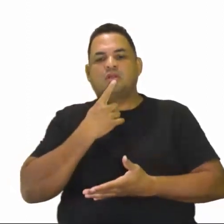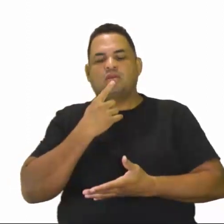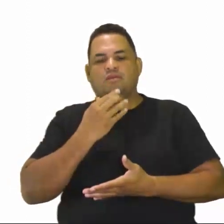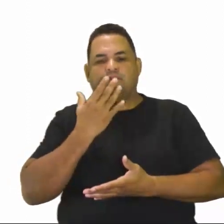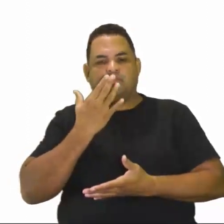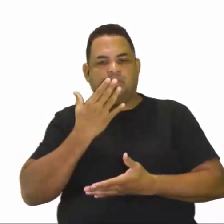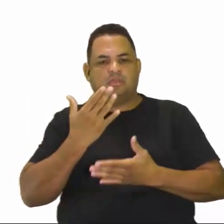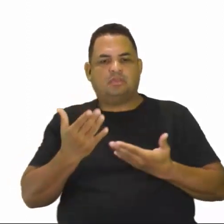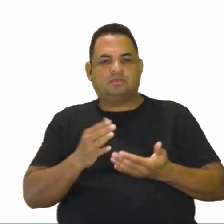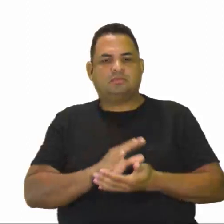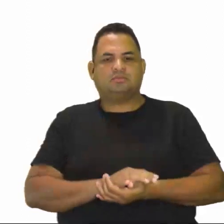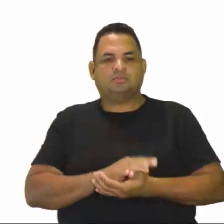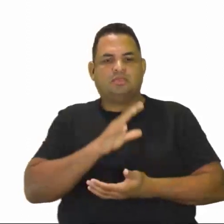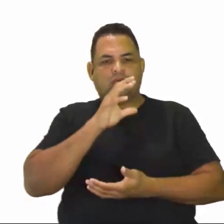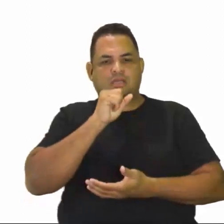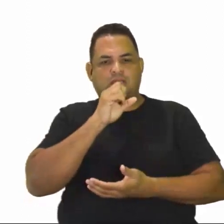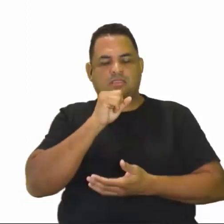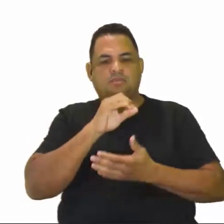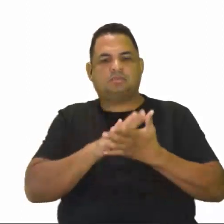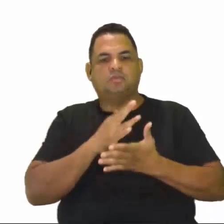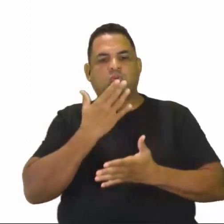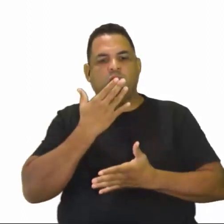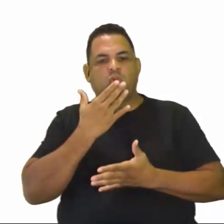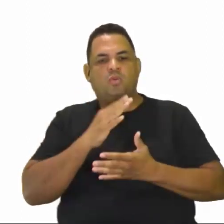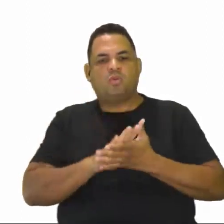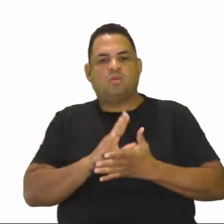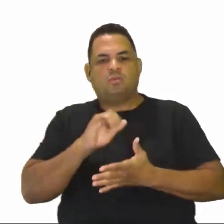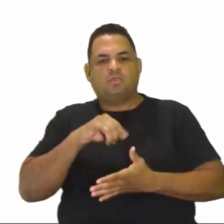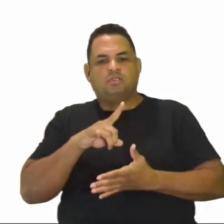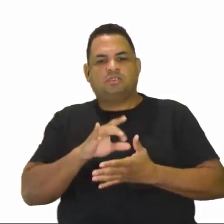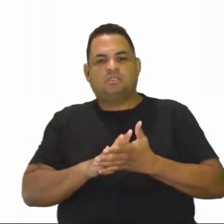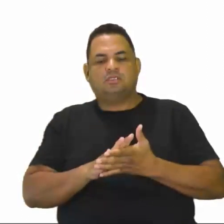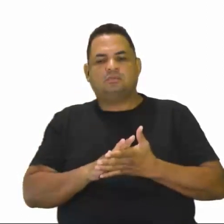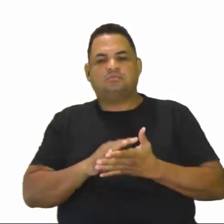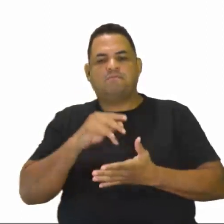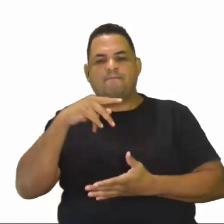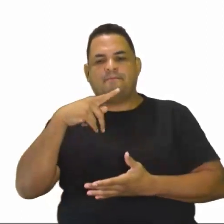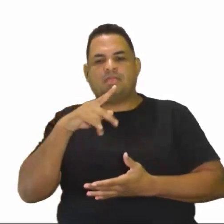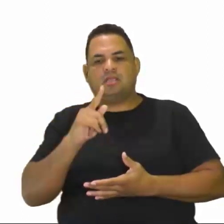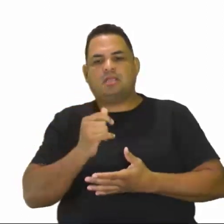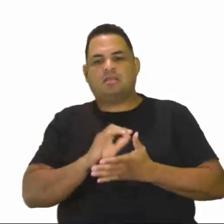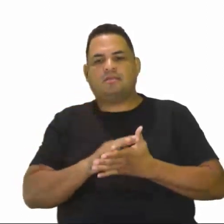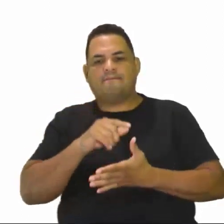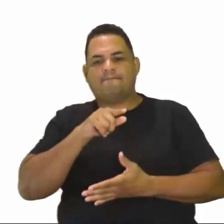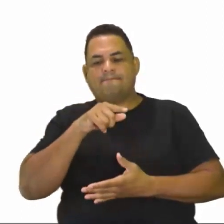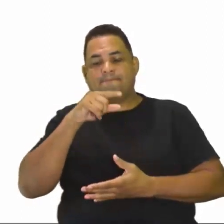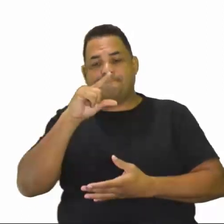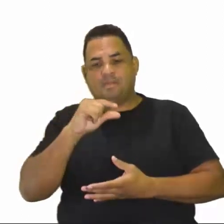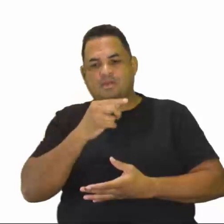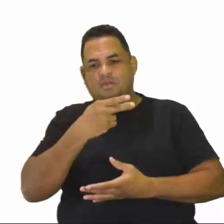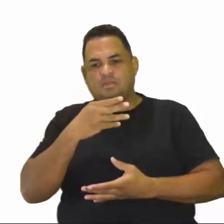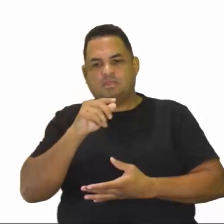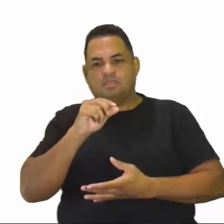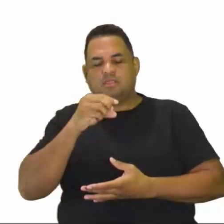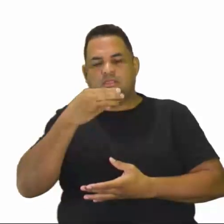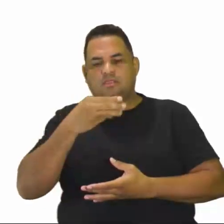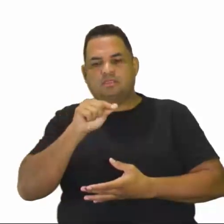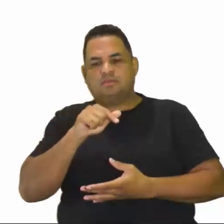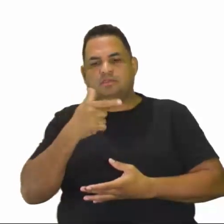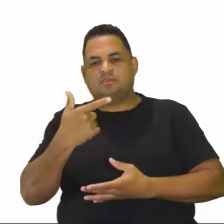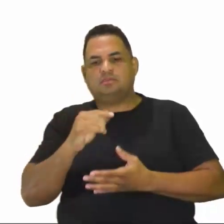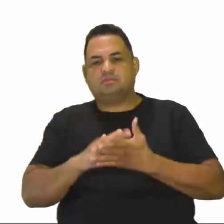vermelho. E o alaranjado de metila. pH menor que 3,2, ele é vermelho.